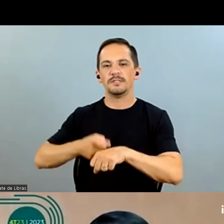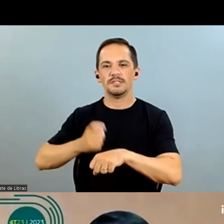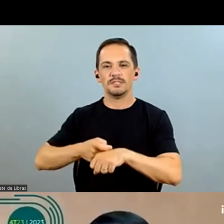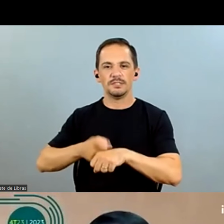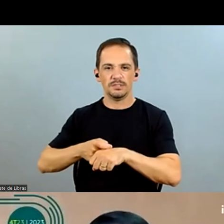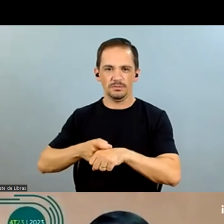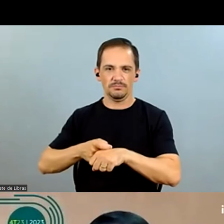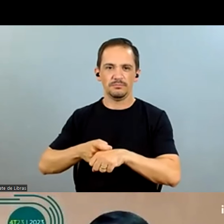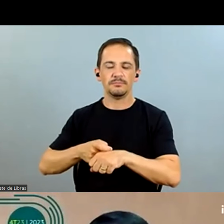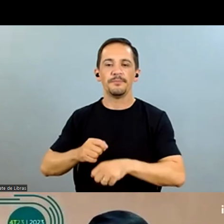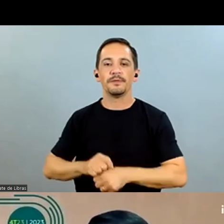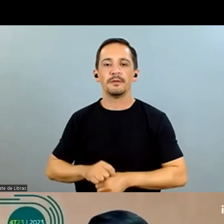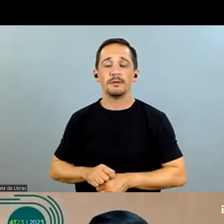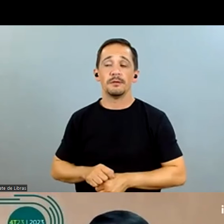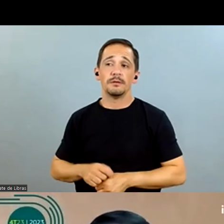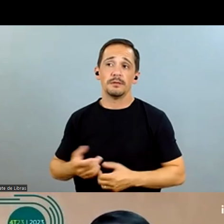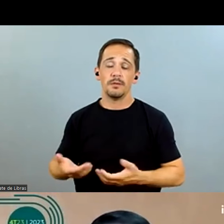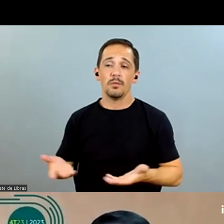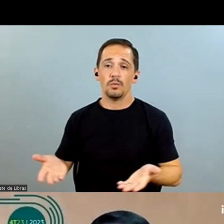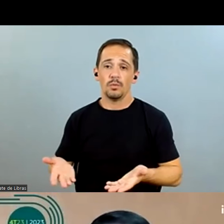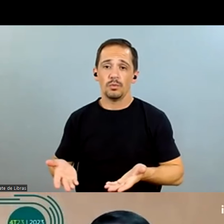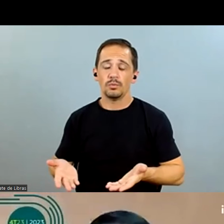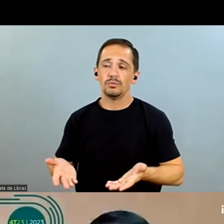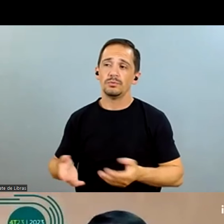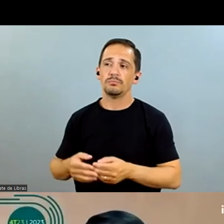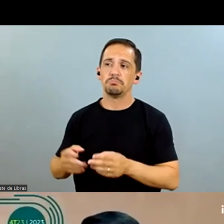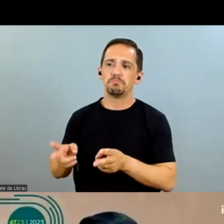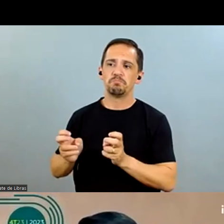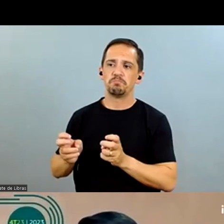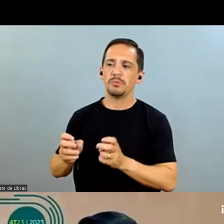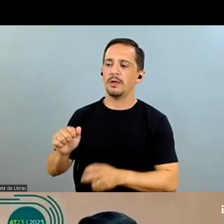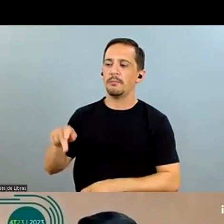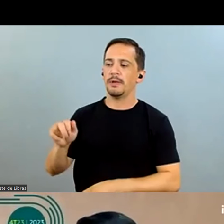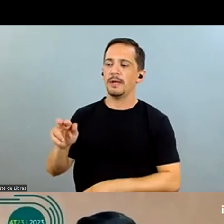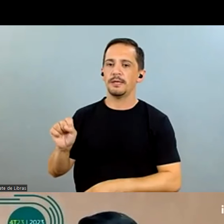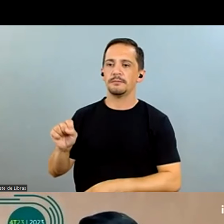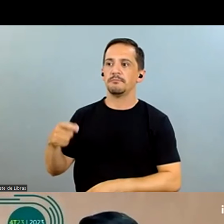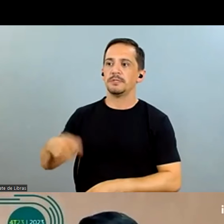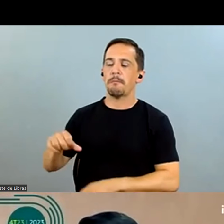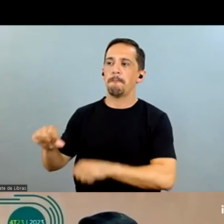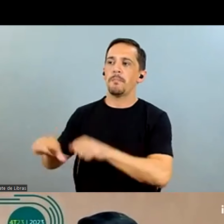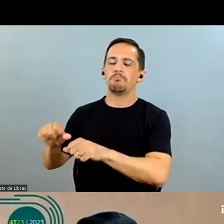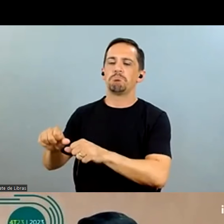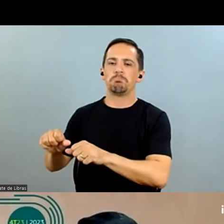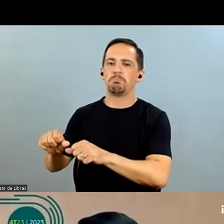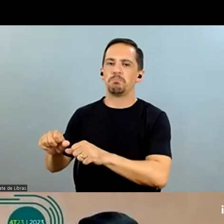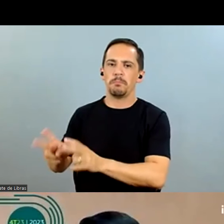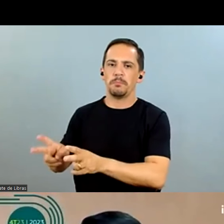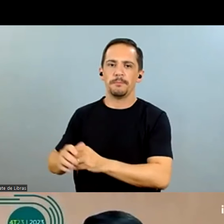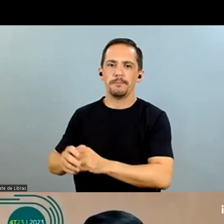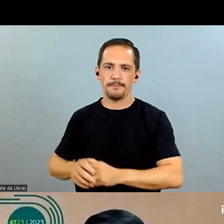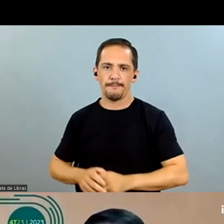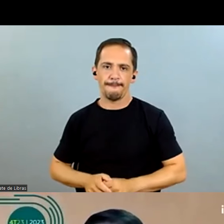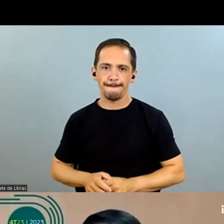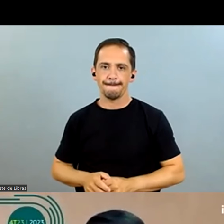estrutural ente Nós não vemos eh a as aparas pressionadas ao longo desse ano muito embora você tenha um momento